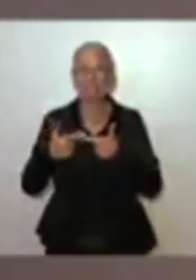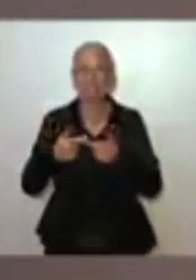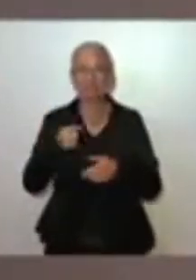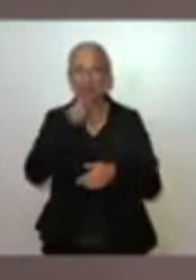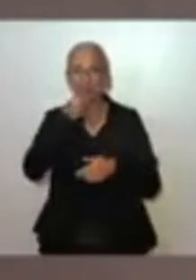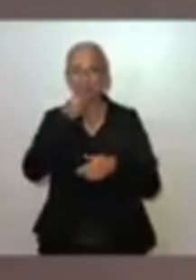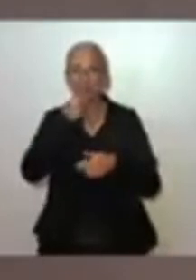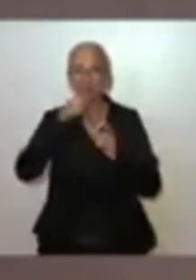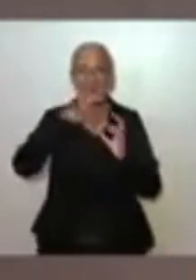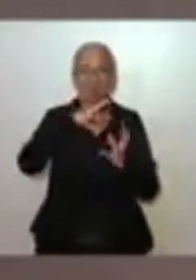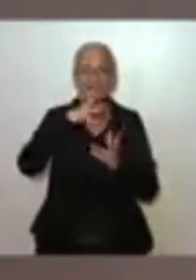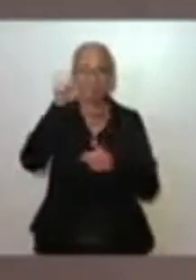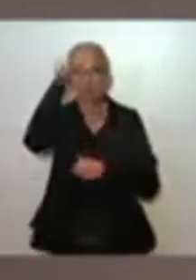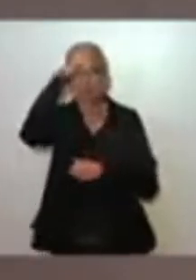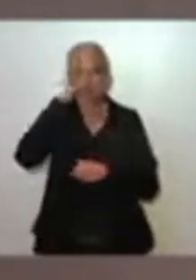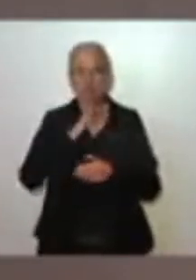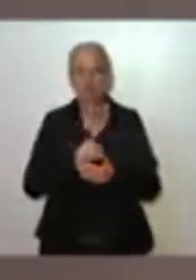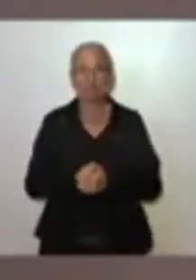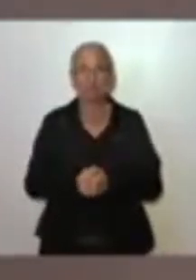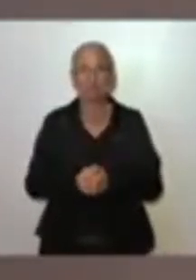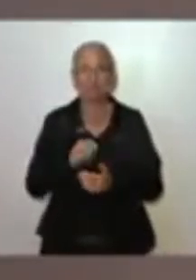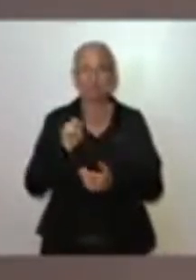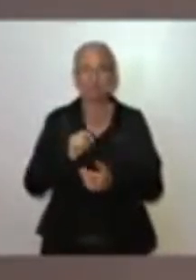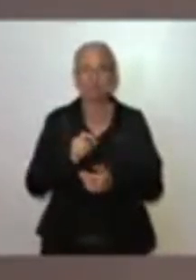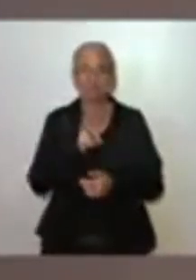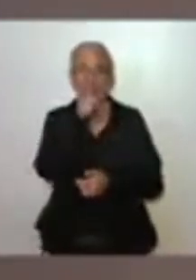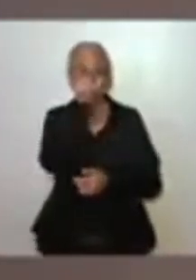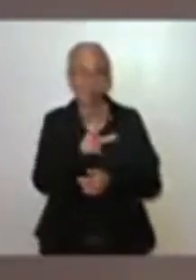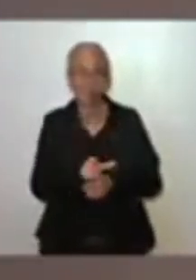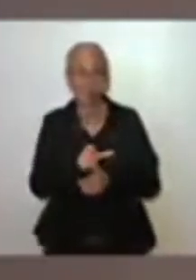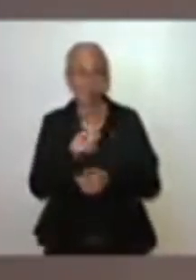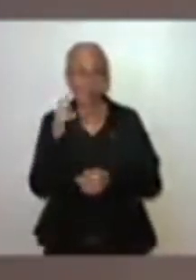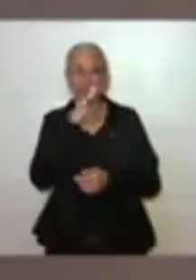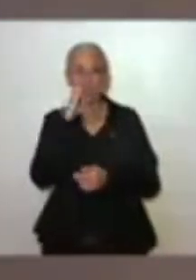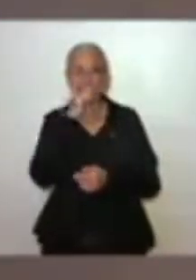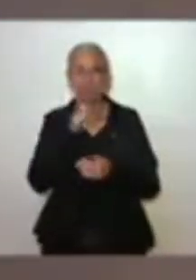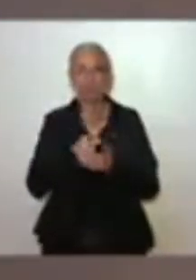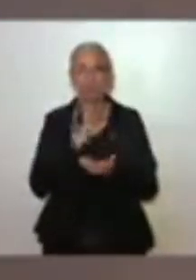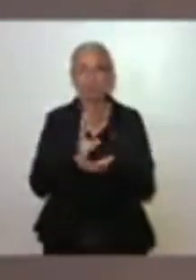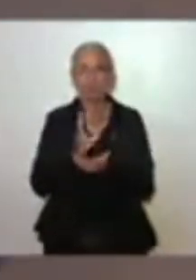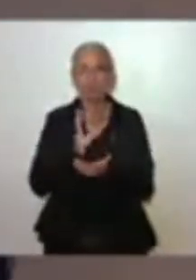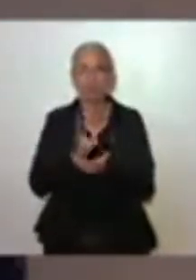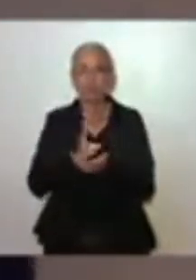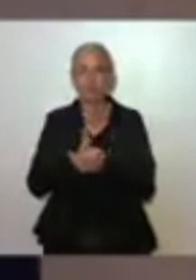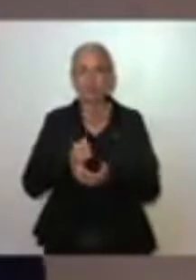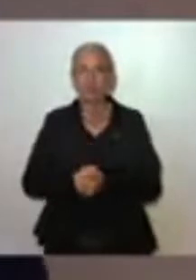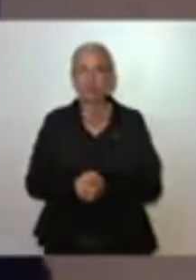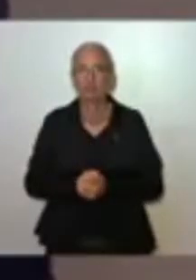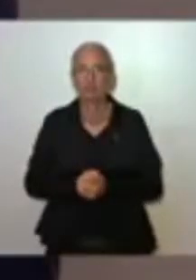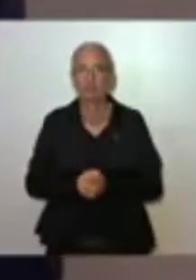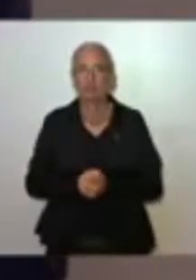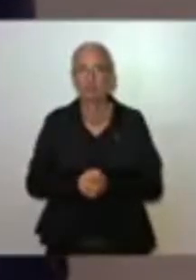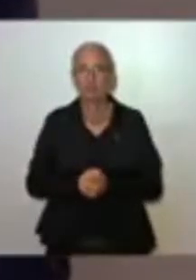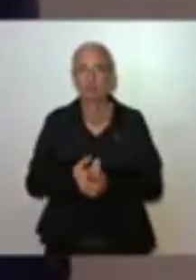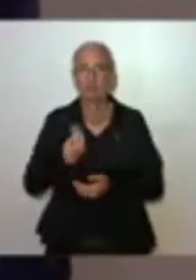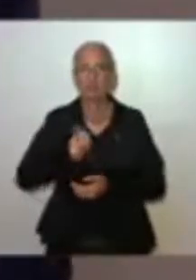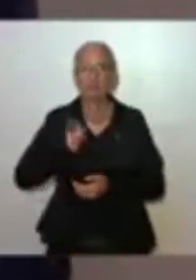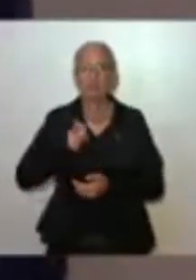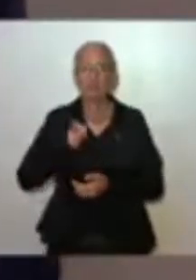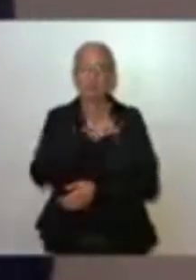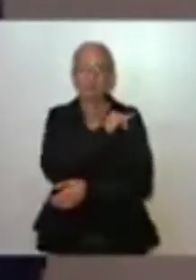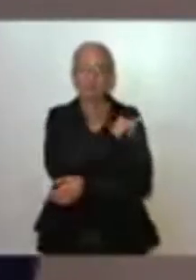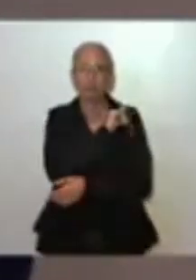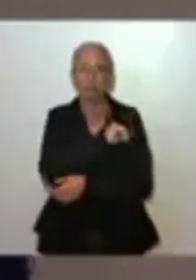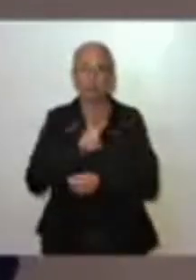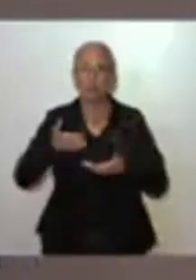afora eu queria me apresentar brevemente continuar eu eu de fato de a maior parte da minha vida no rio